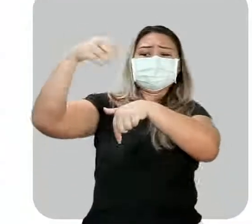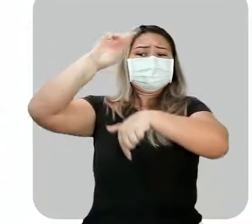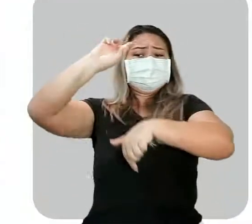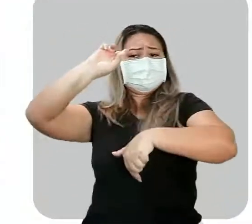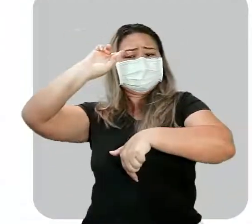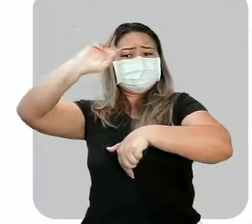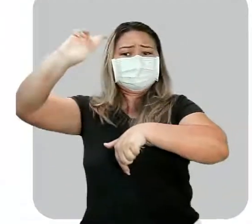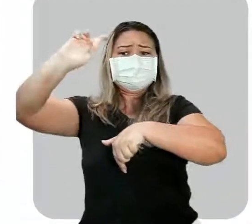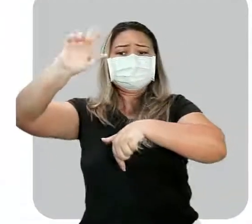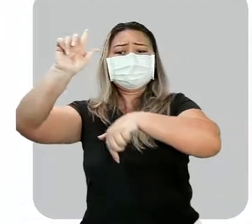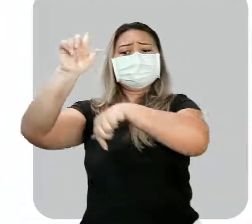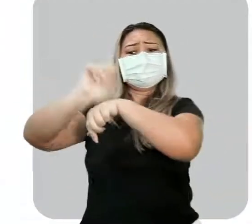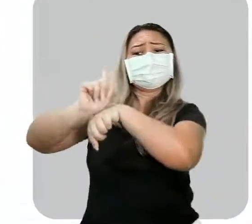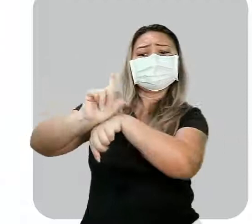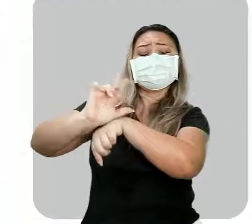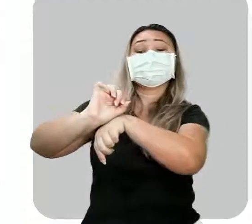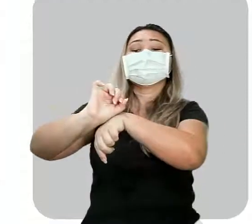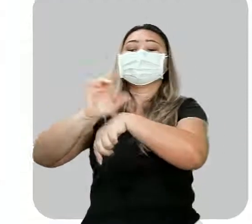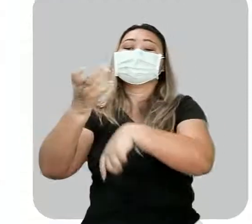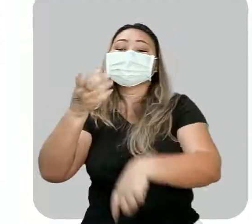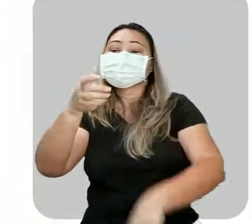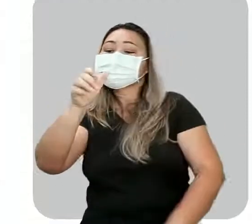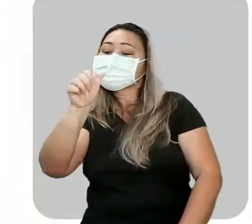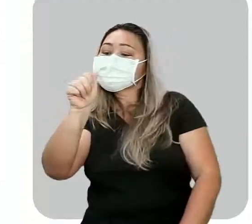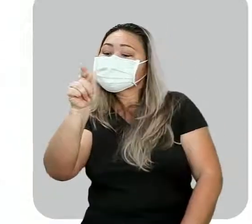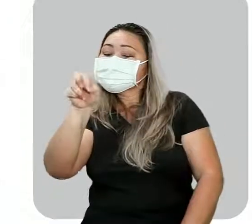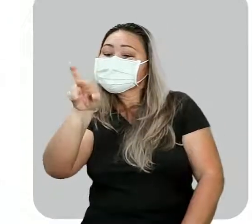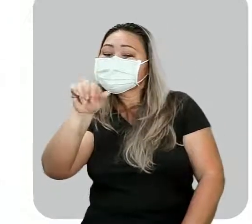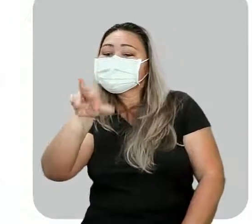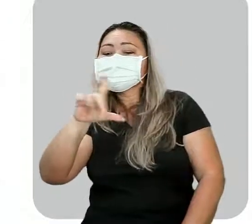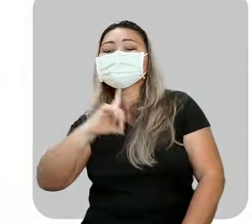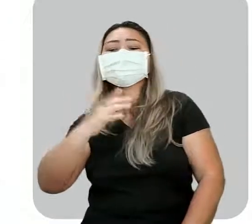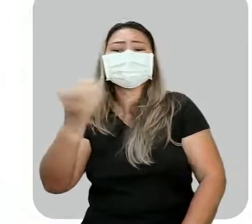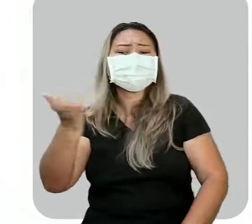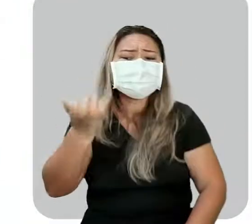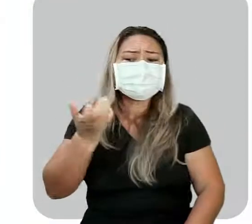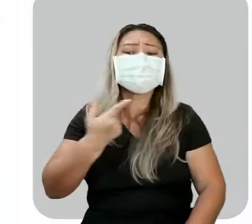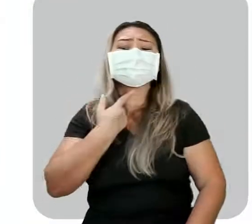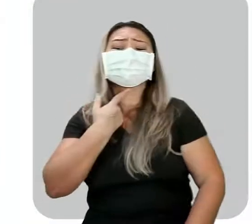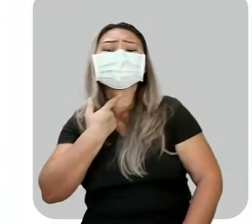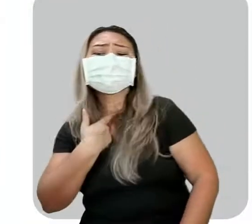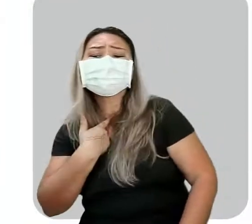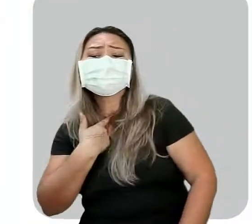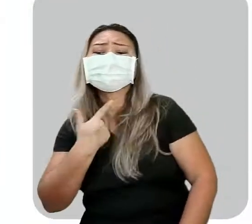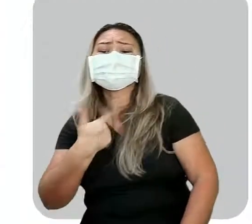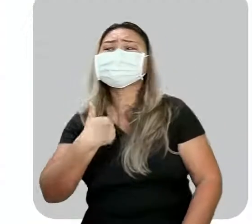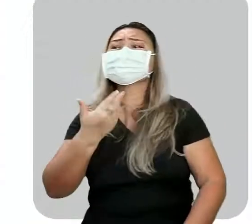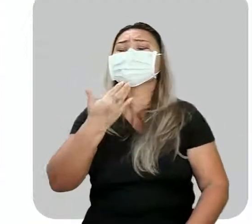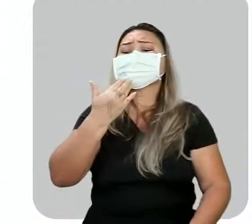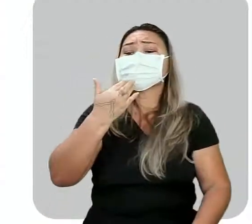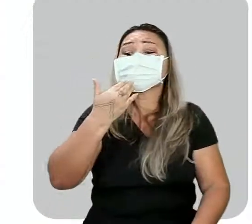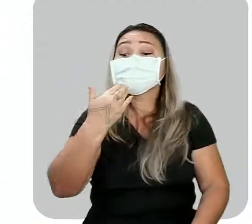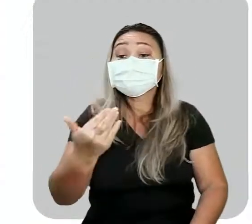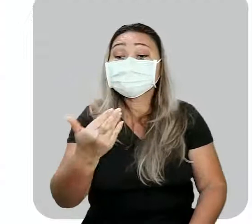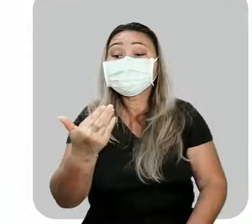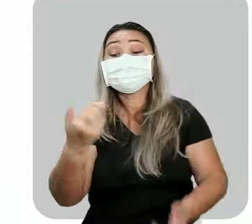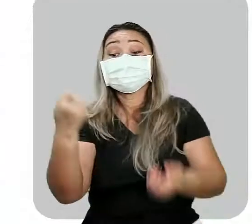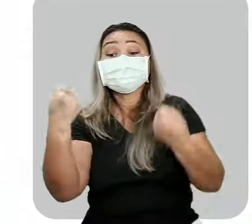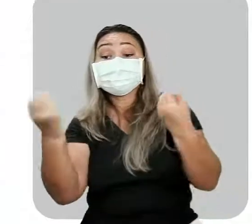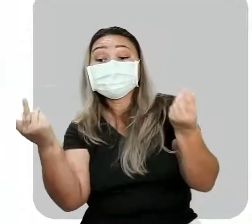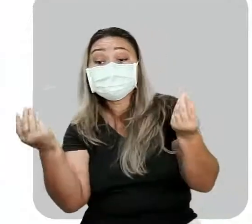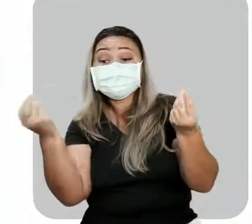chefia, de gerência. Então, aspirar no sentido de almejar, desejar, ele vai pedir